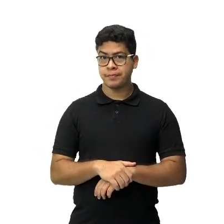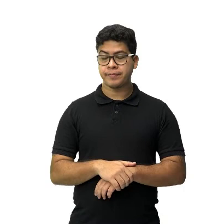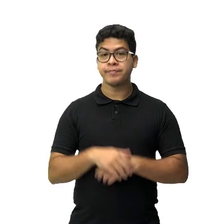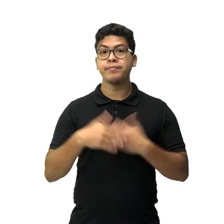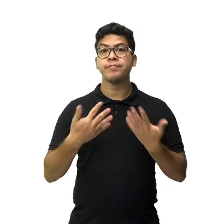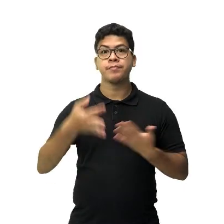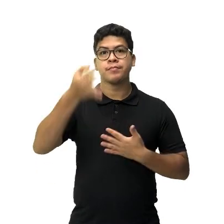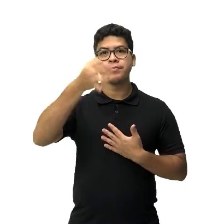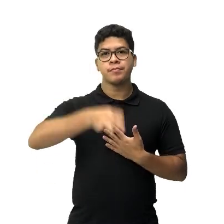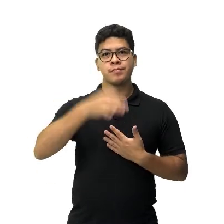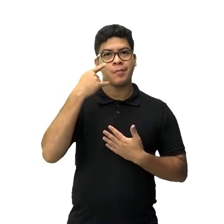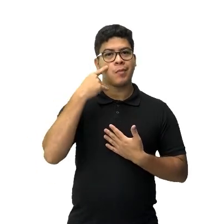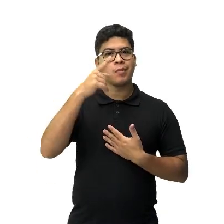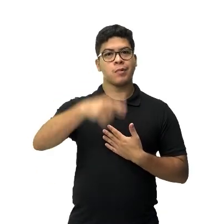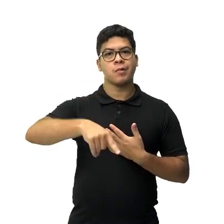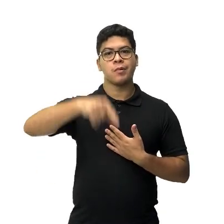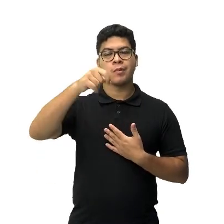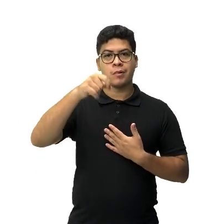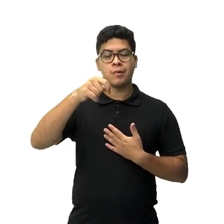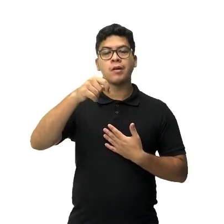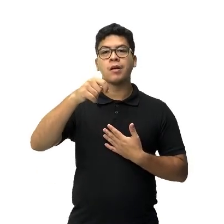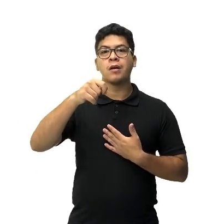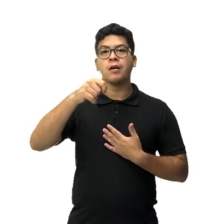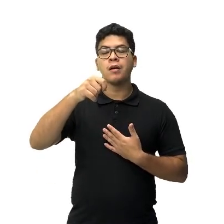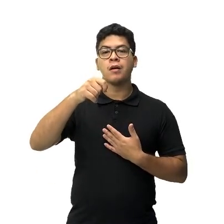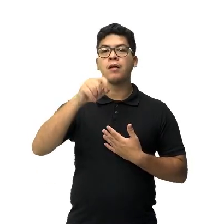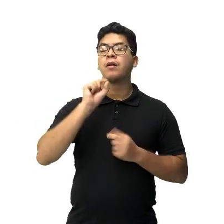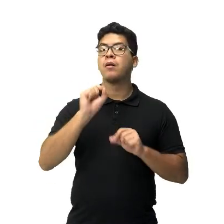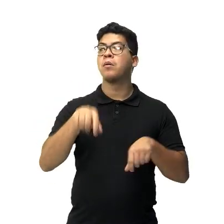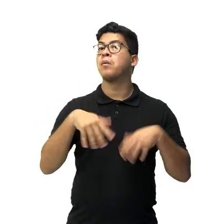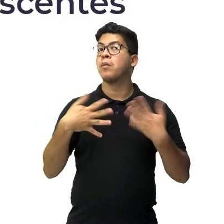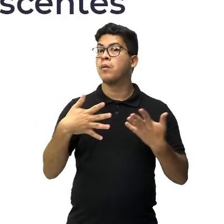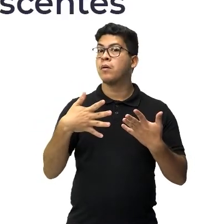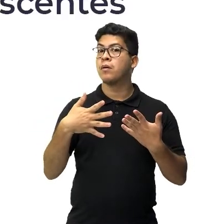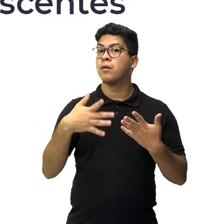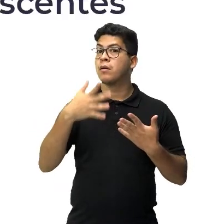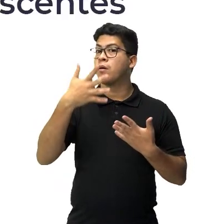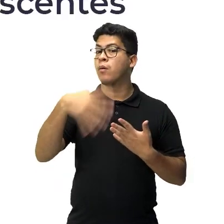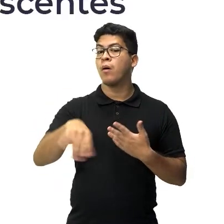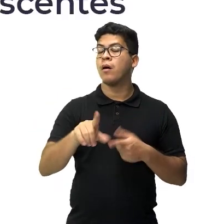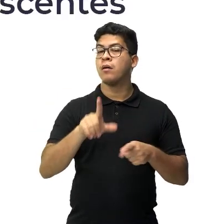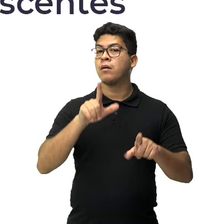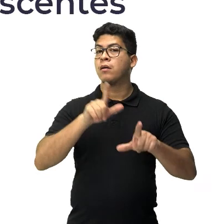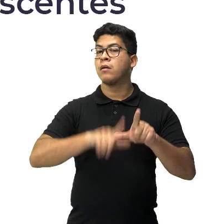Certamente, e vocês marcaram aí a letra certa,